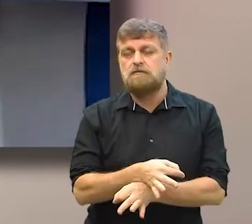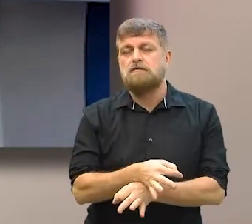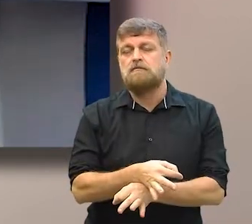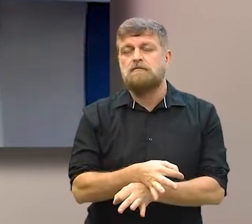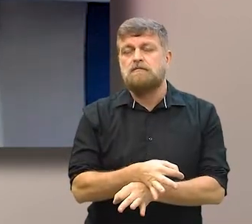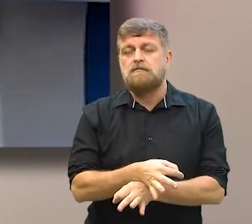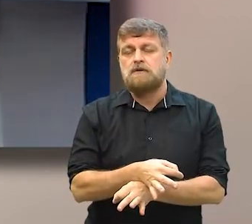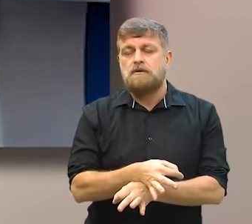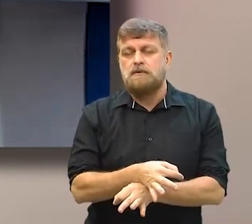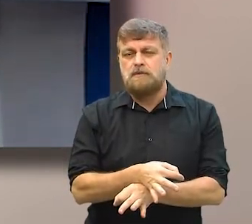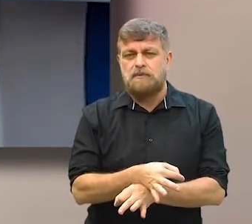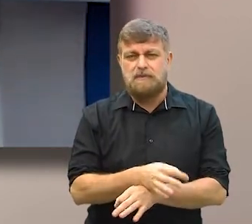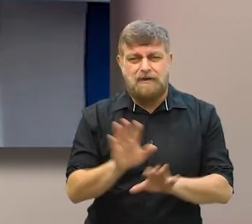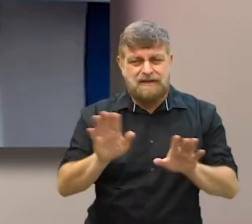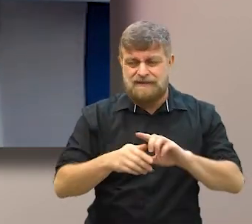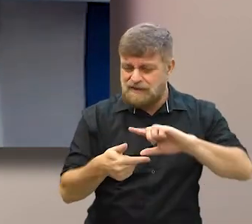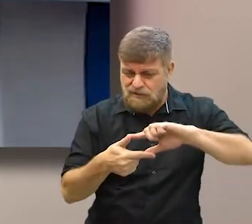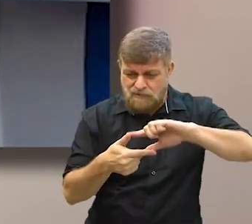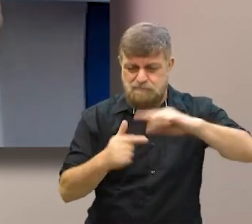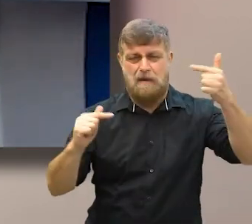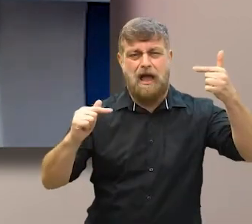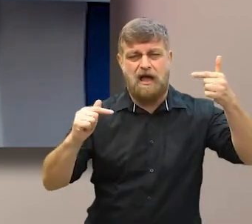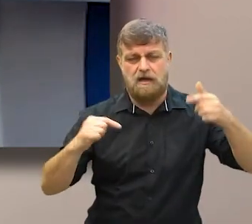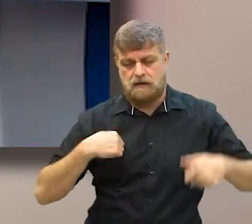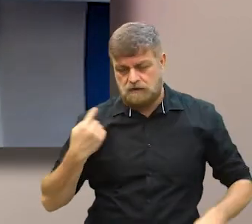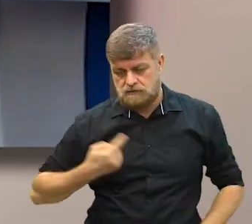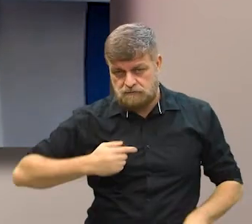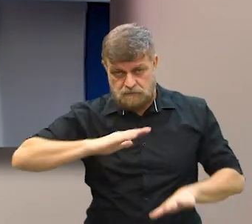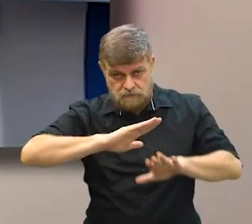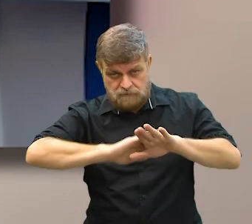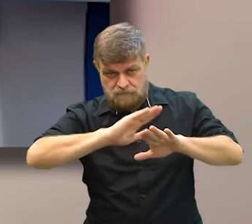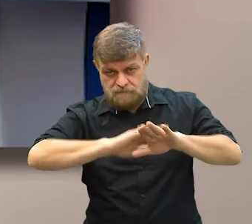para meditar. Vamos quebrar isso e vamos